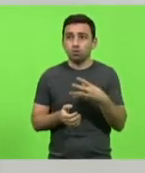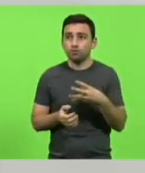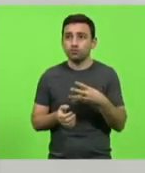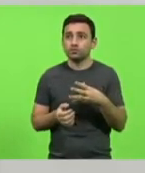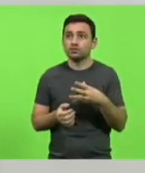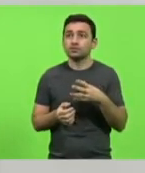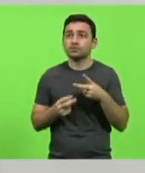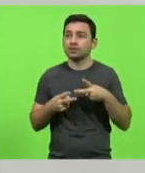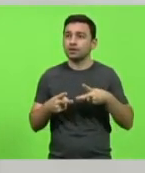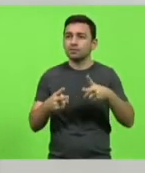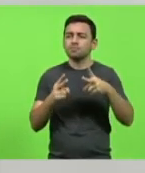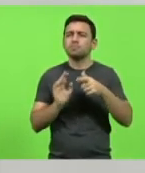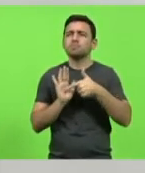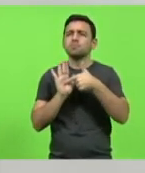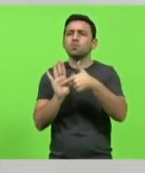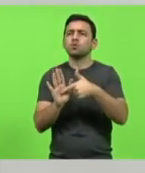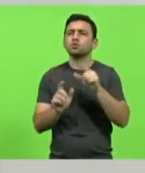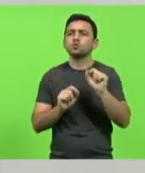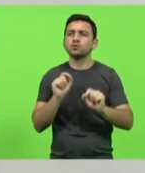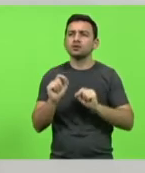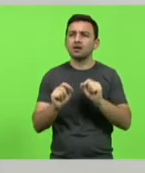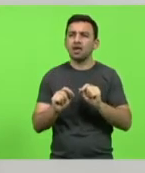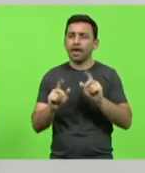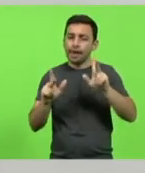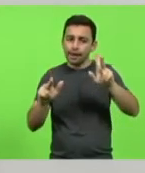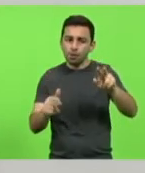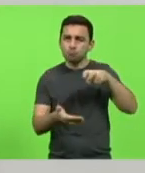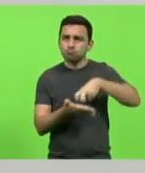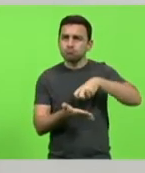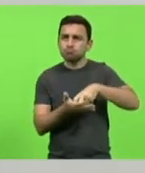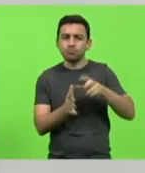atualizado representa a penalização das famílias,